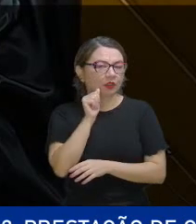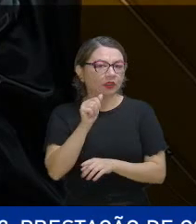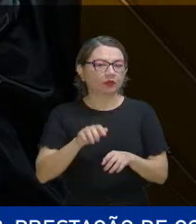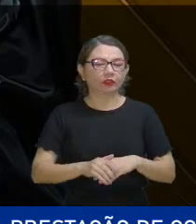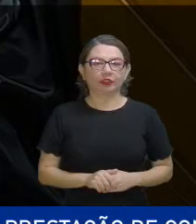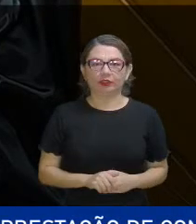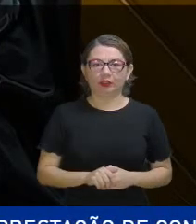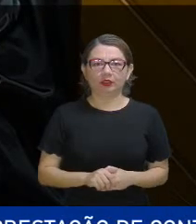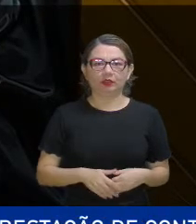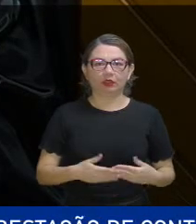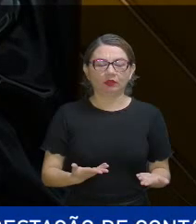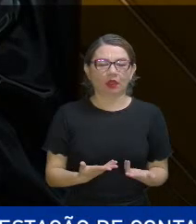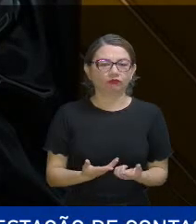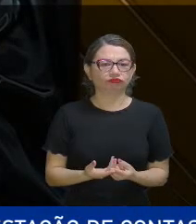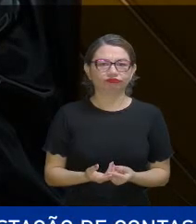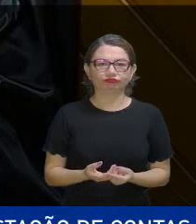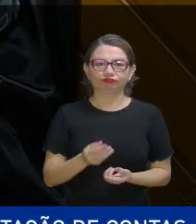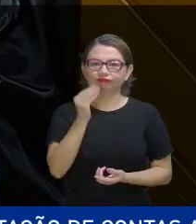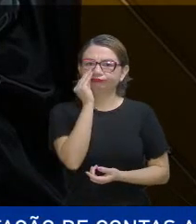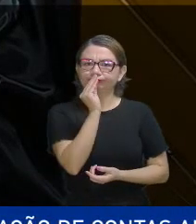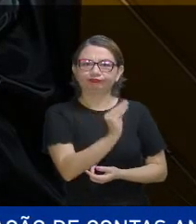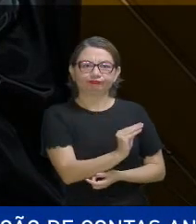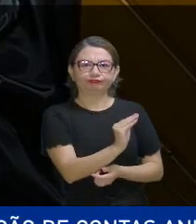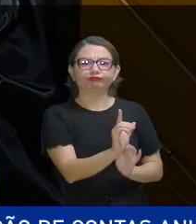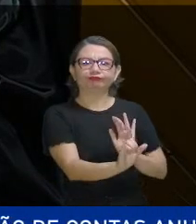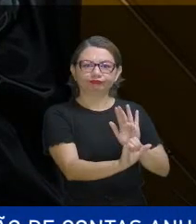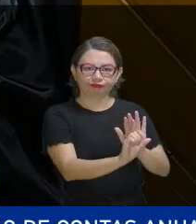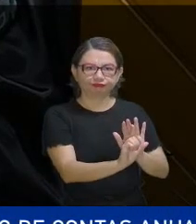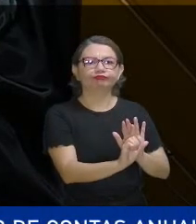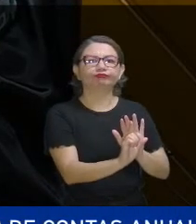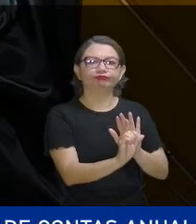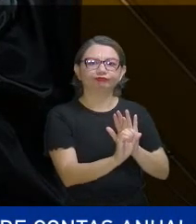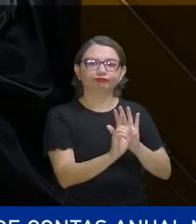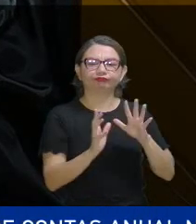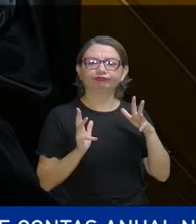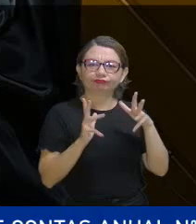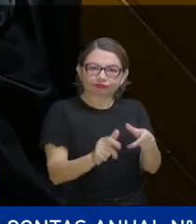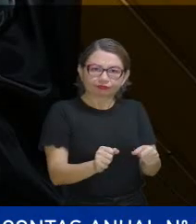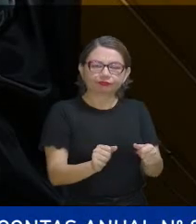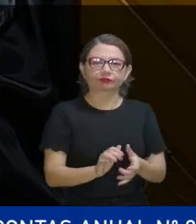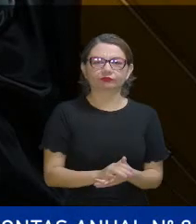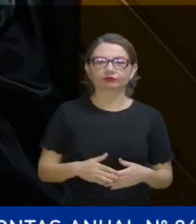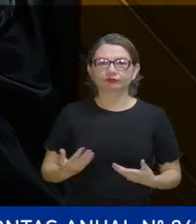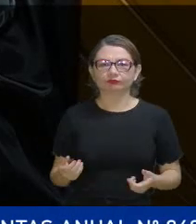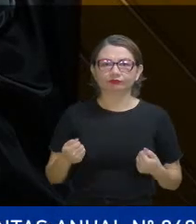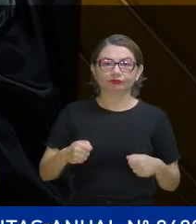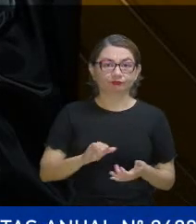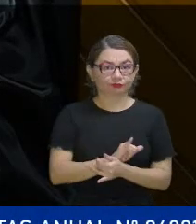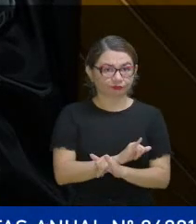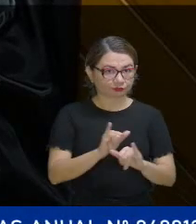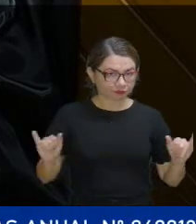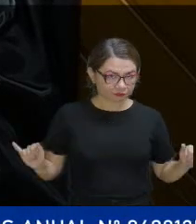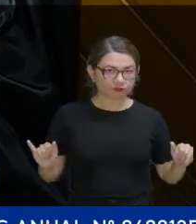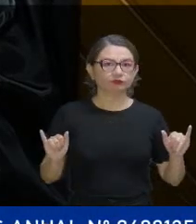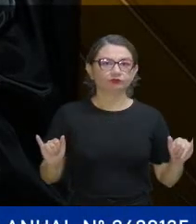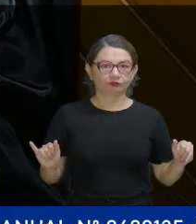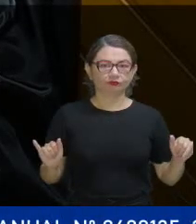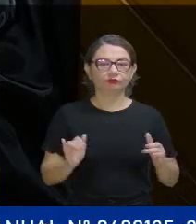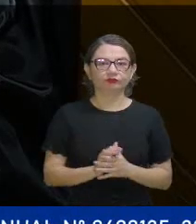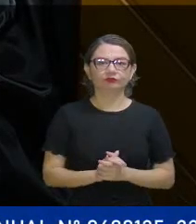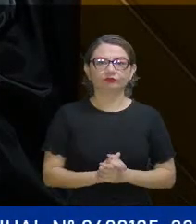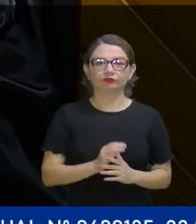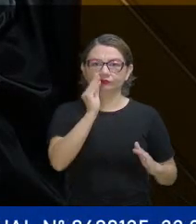equivale à conclusão do descumprimento da norma na sua totalidade. Necessário registrar que o não